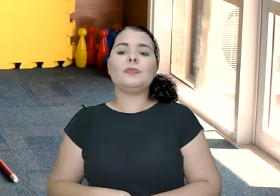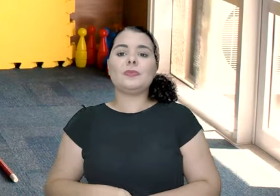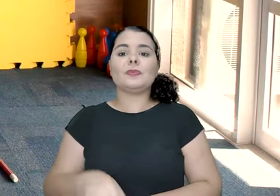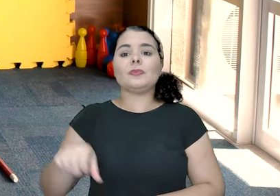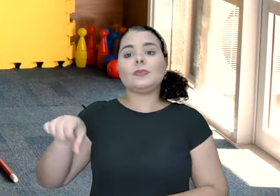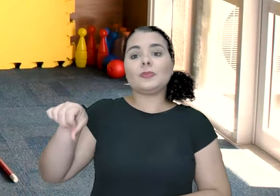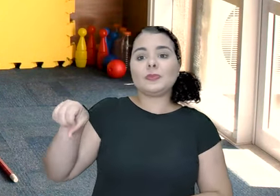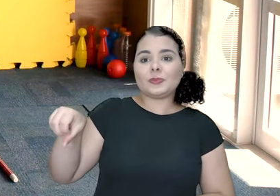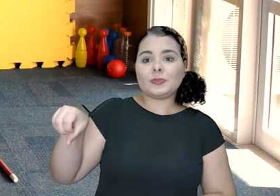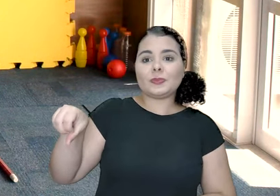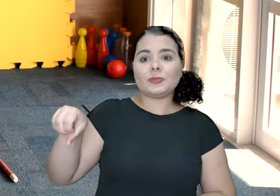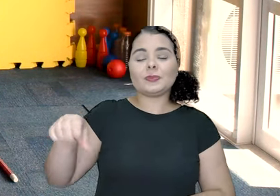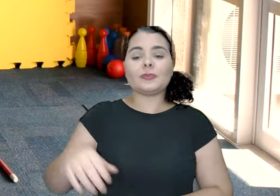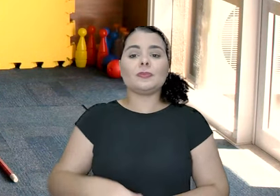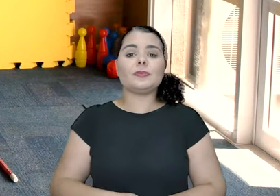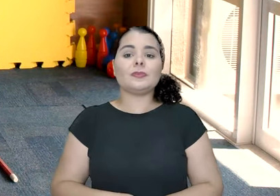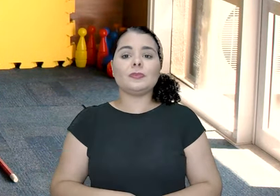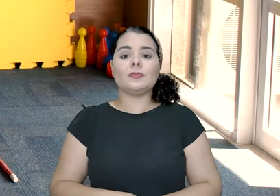nove,